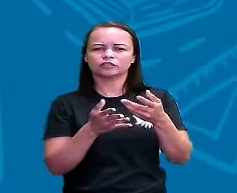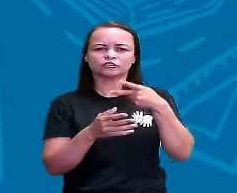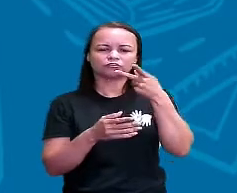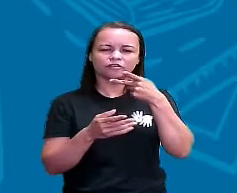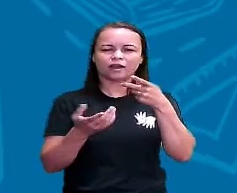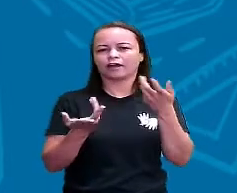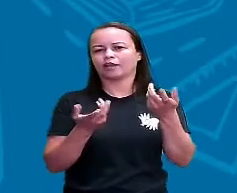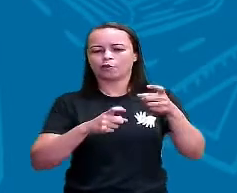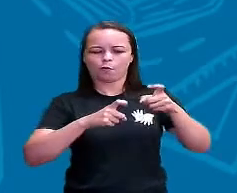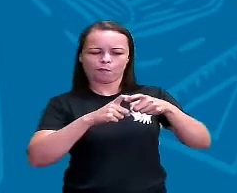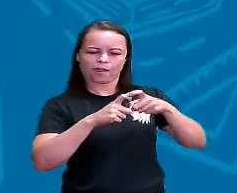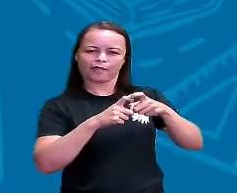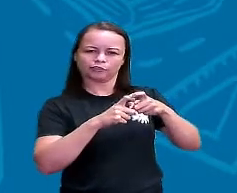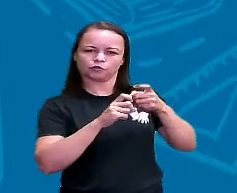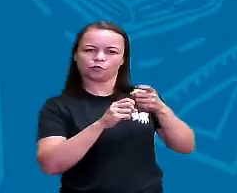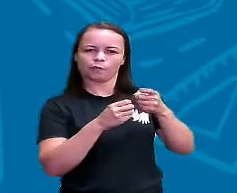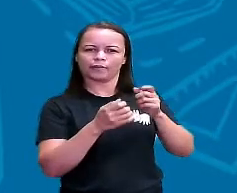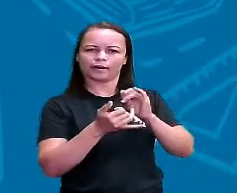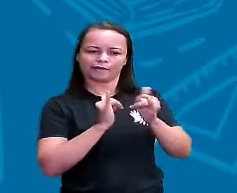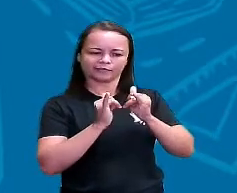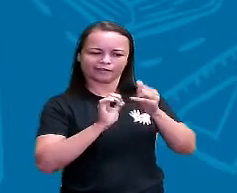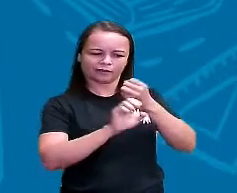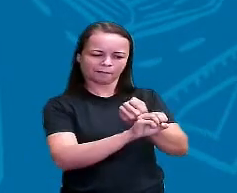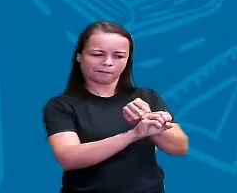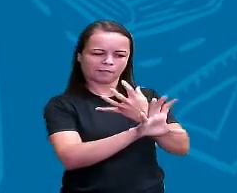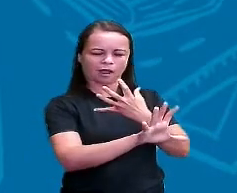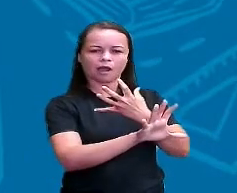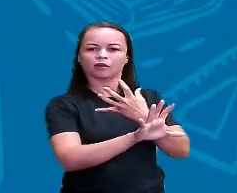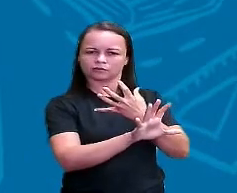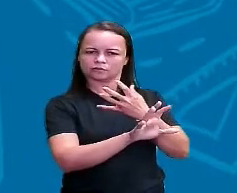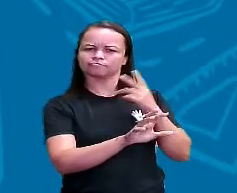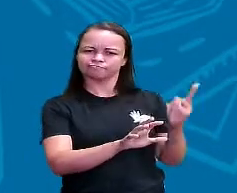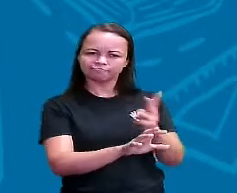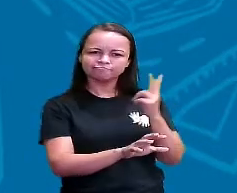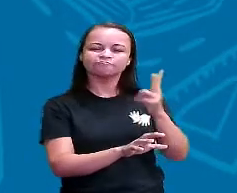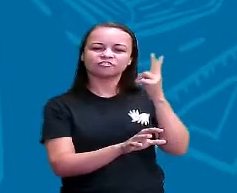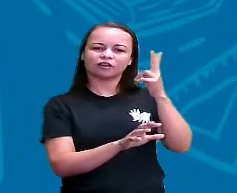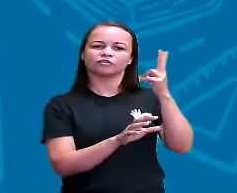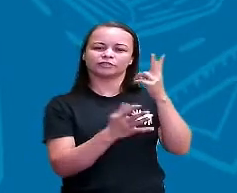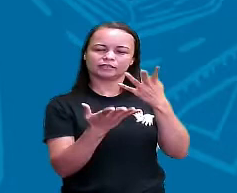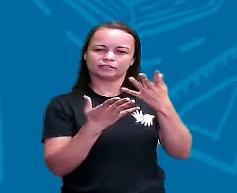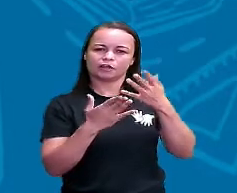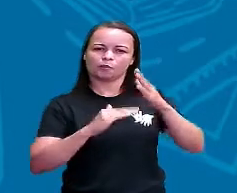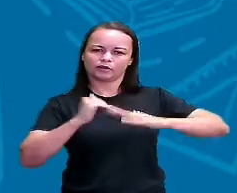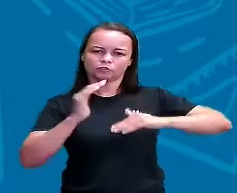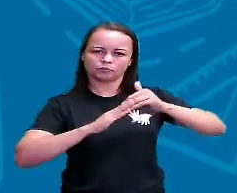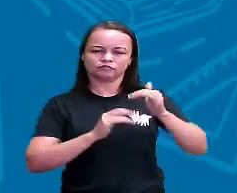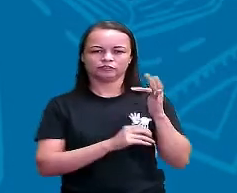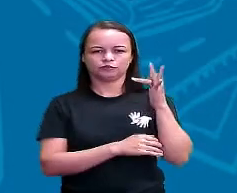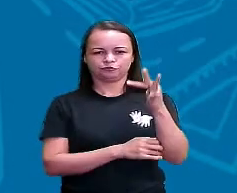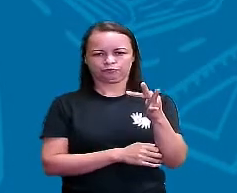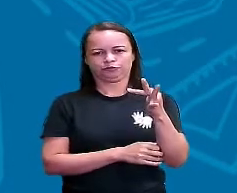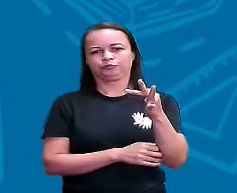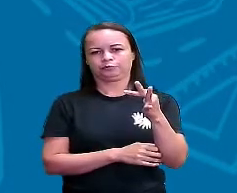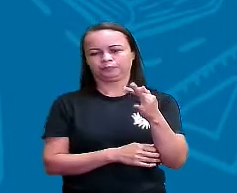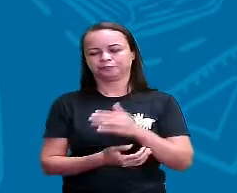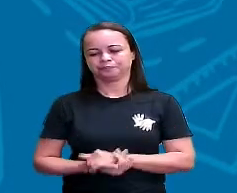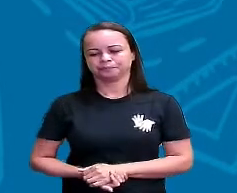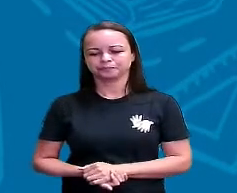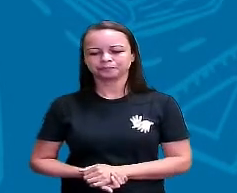o médico te atende. Então, isso é uma tendência de grande valorização para as profissões do futuro, tá?